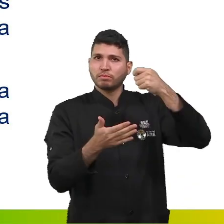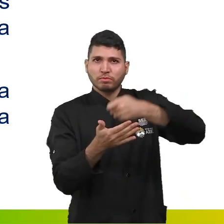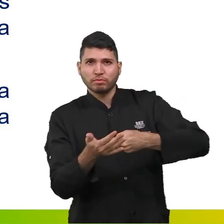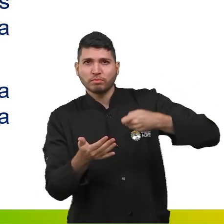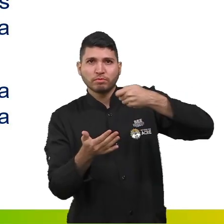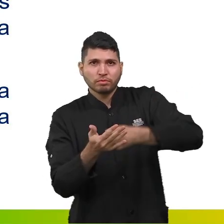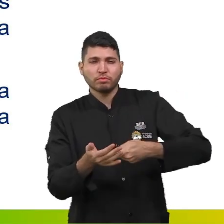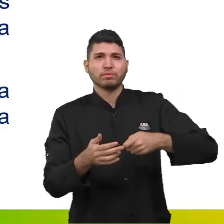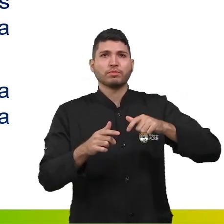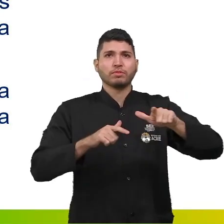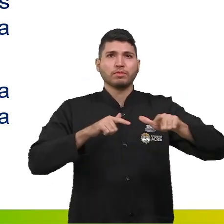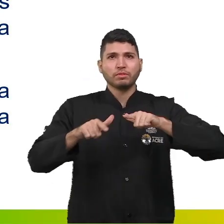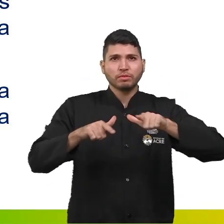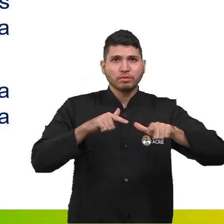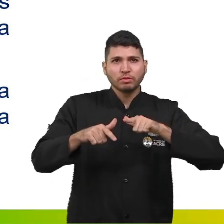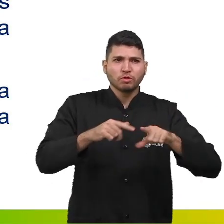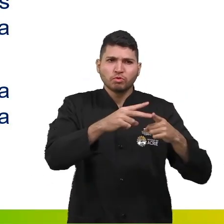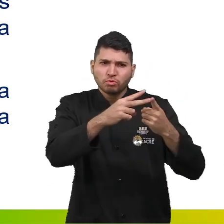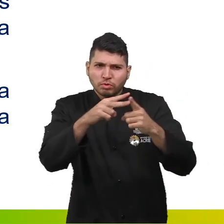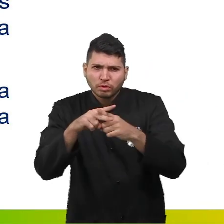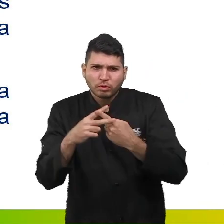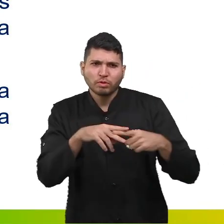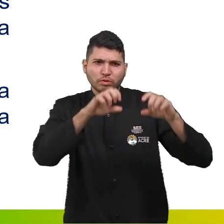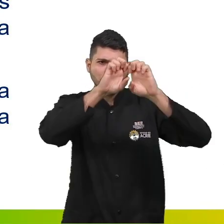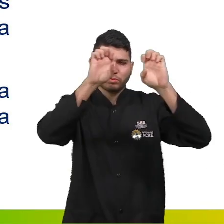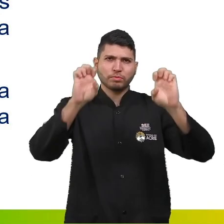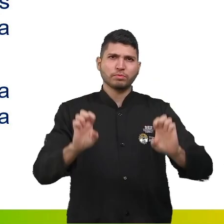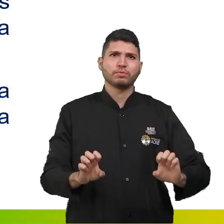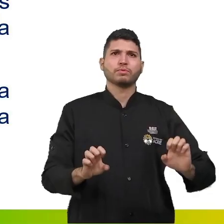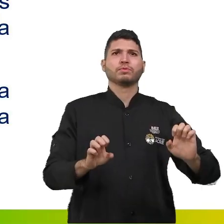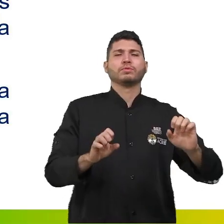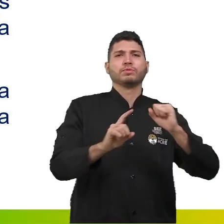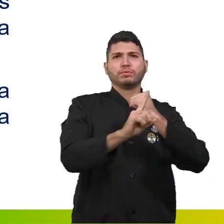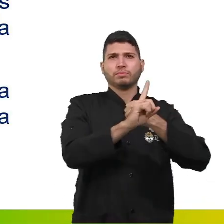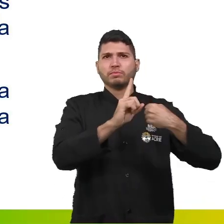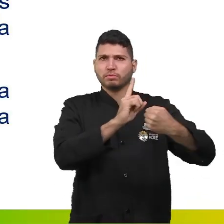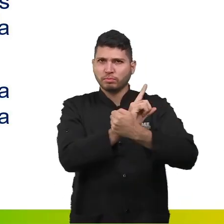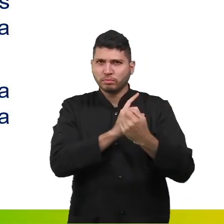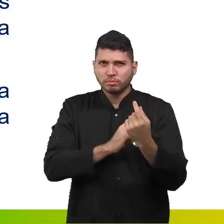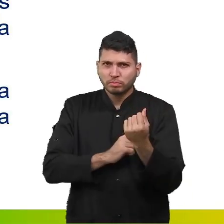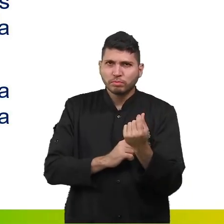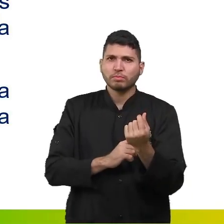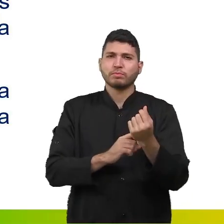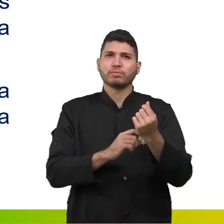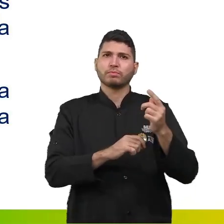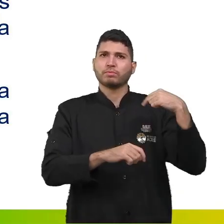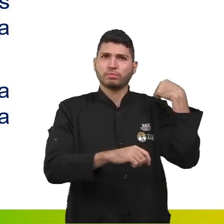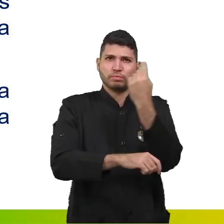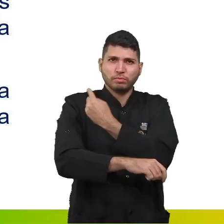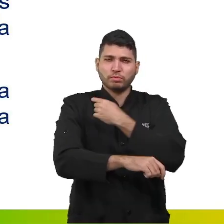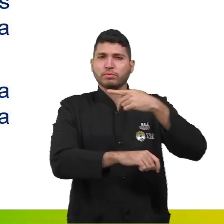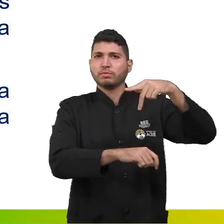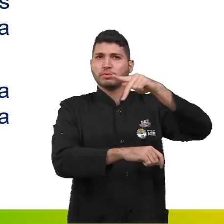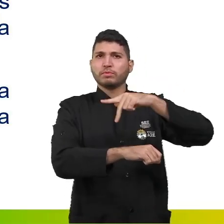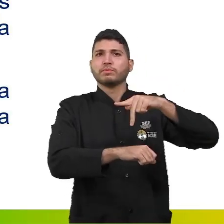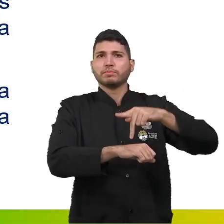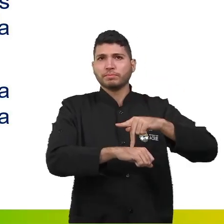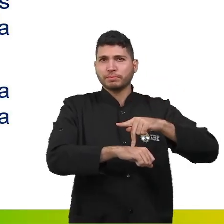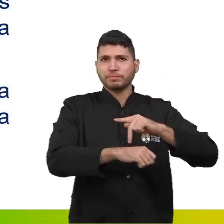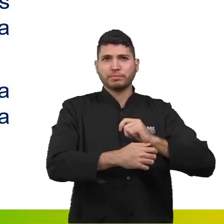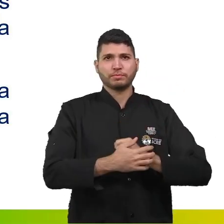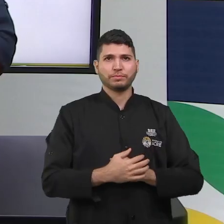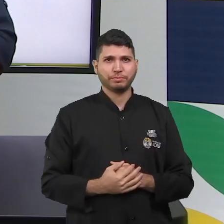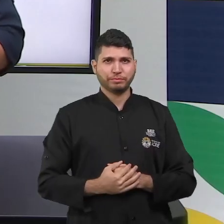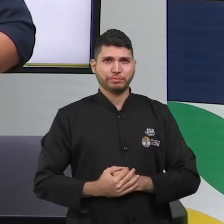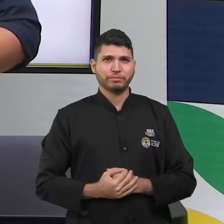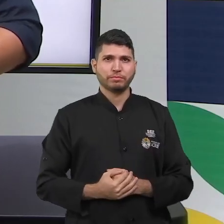trabalhar, moldando a estrutura social e econômica do nosso país. Então, o